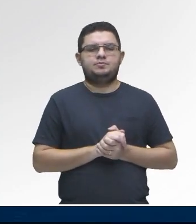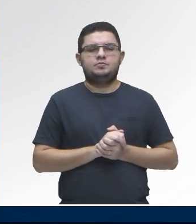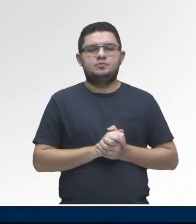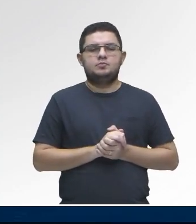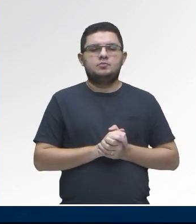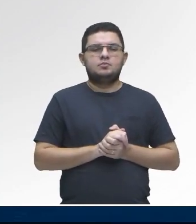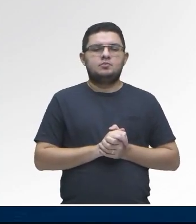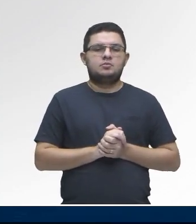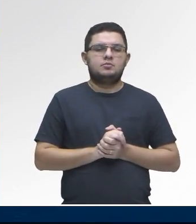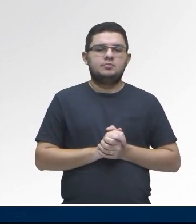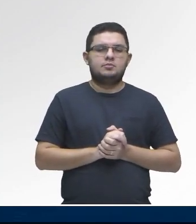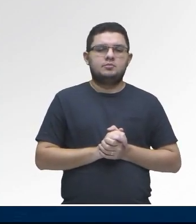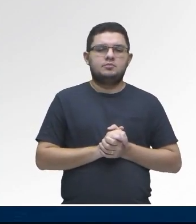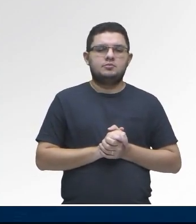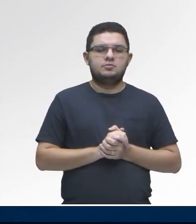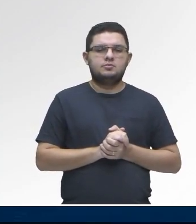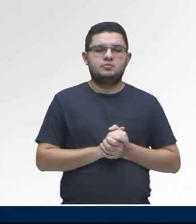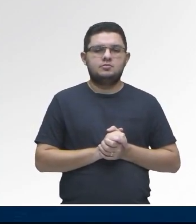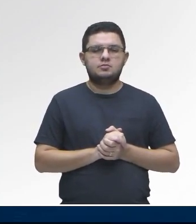raiz quadrada.